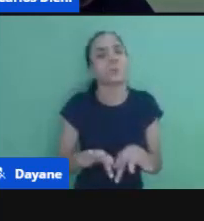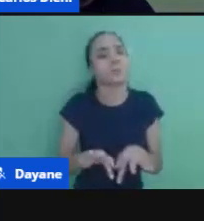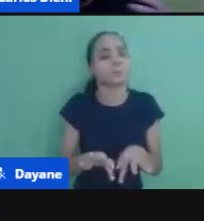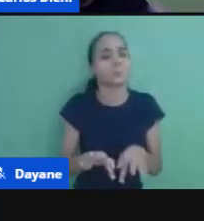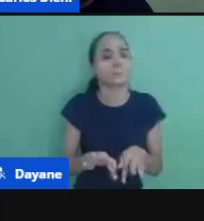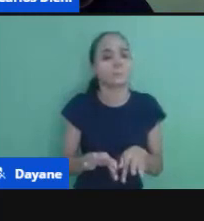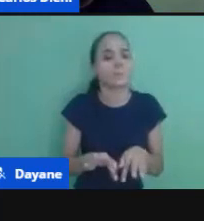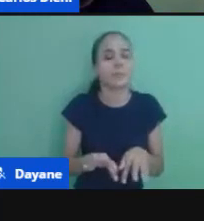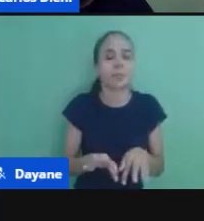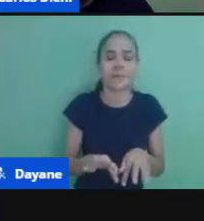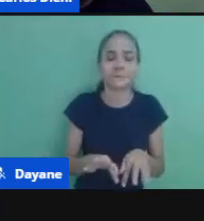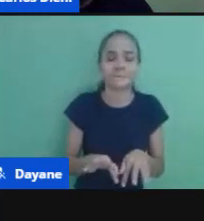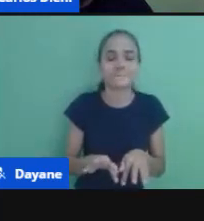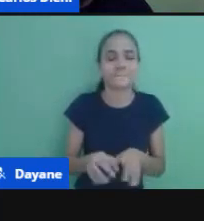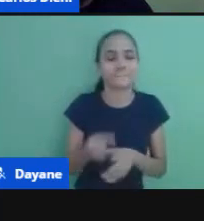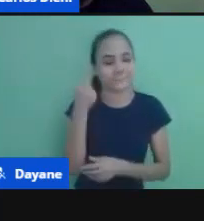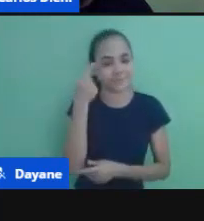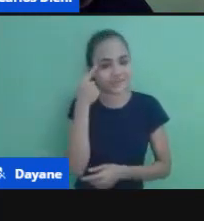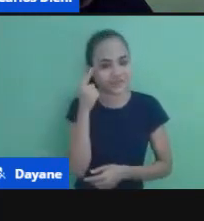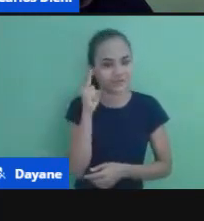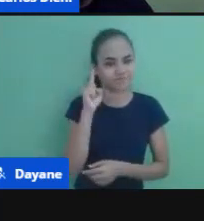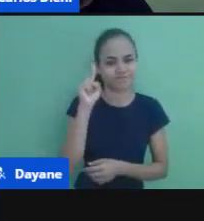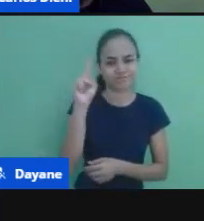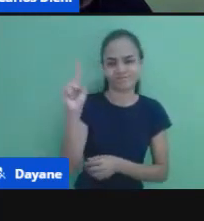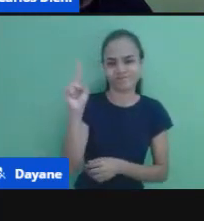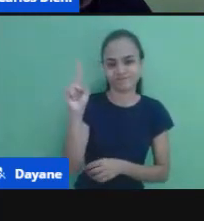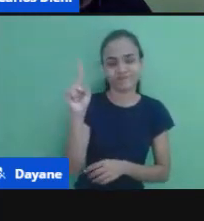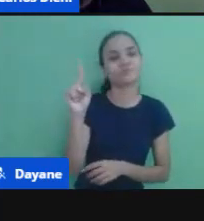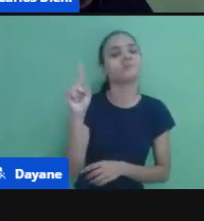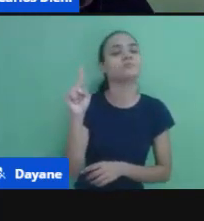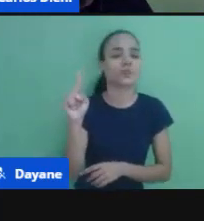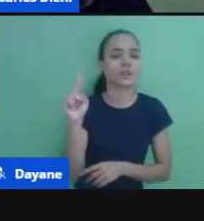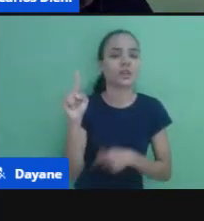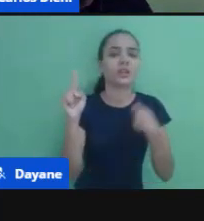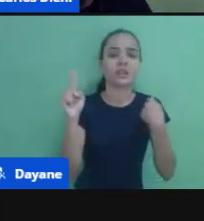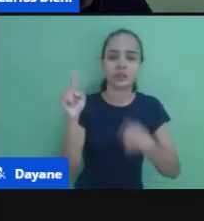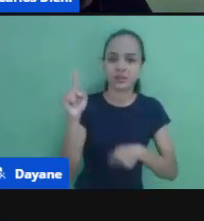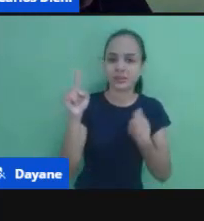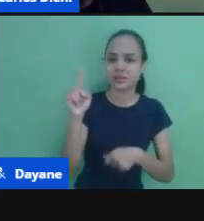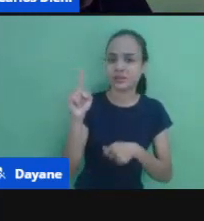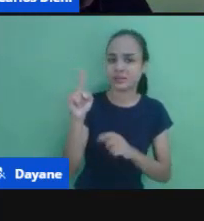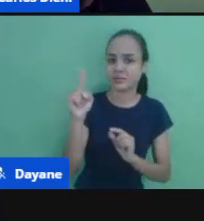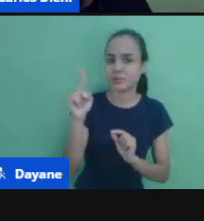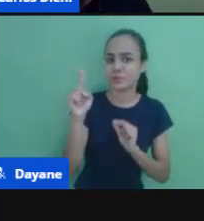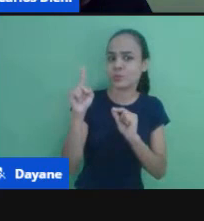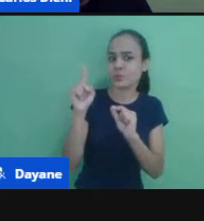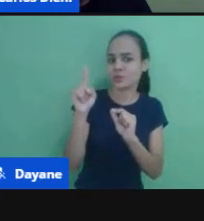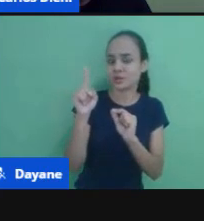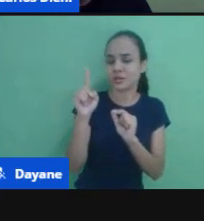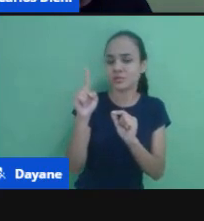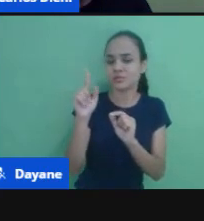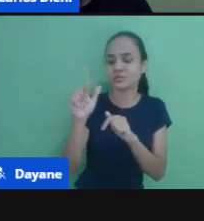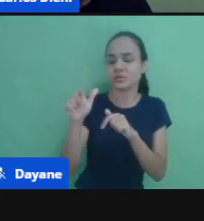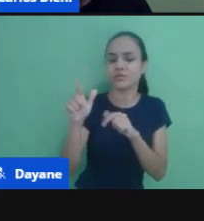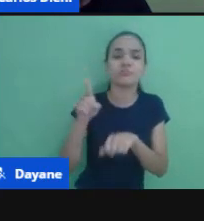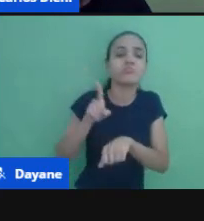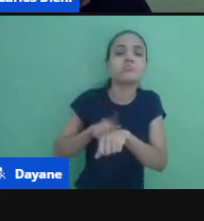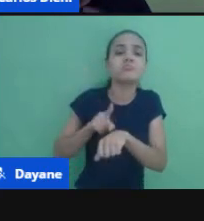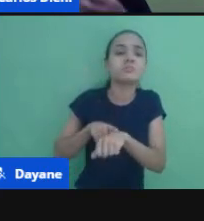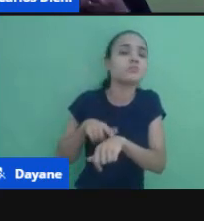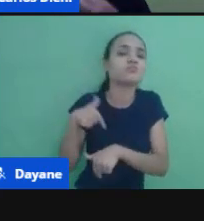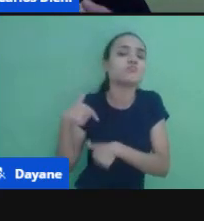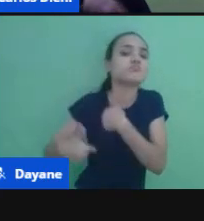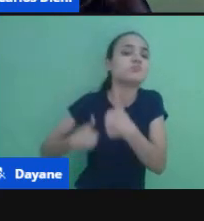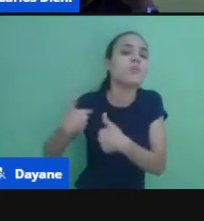Na questão da ideia, a gente tem que ter... A primeira coisa, a gente tem que identificar o tema que a gente vai trabalhar. A gente tem que ter ideia